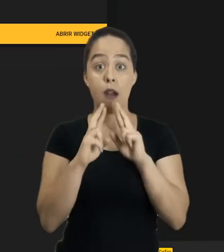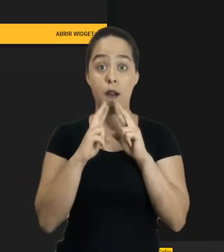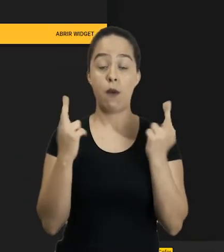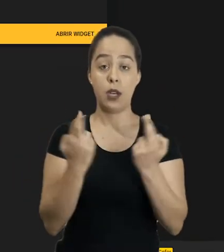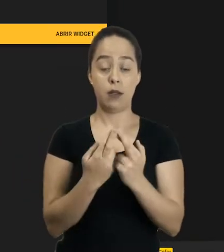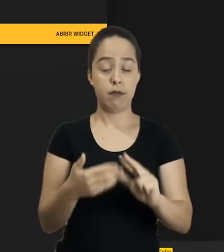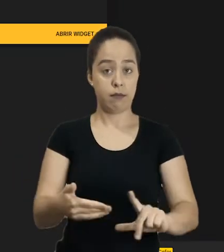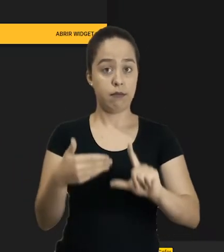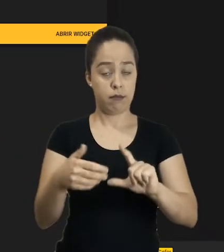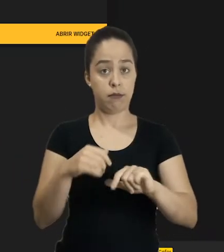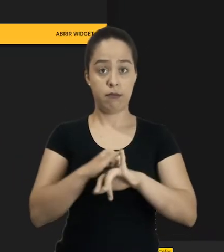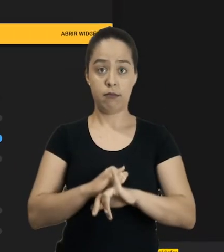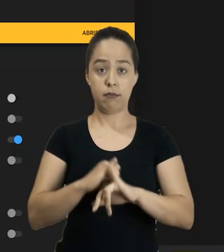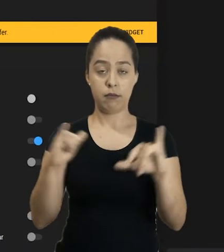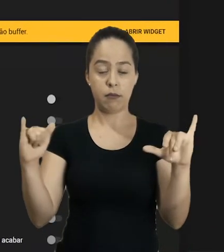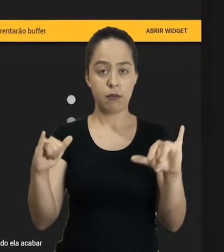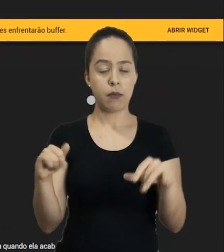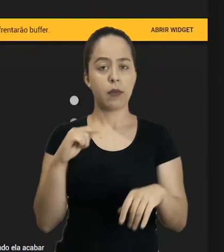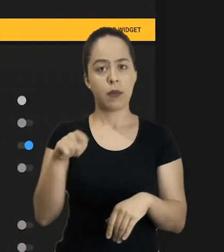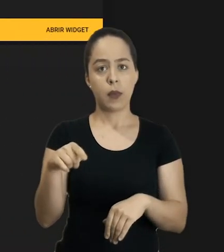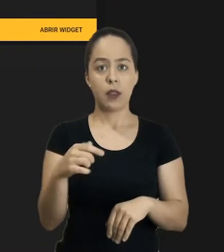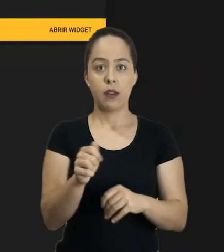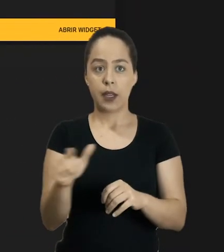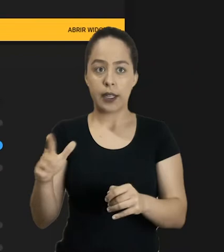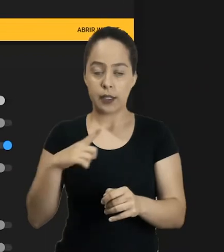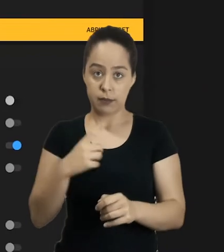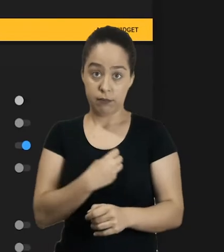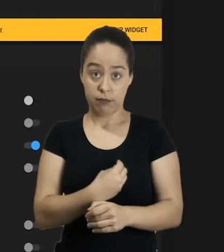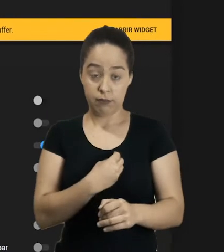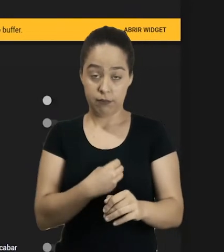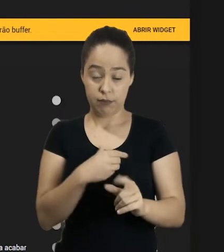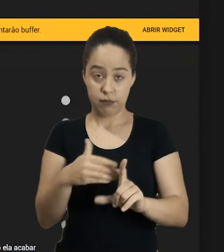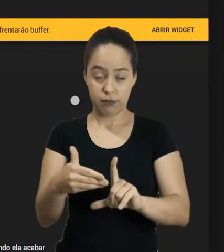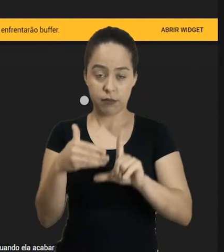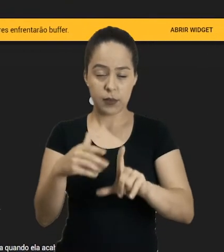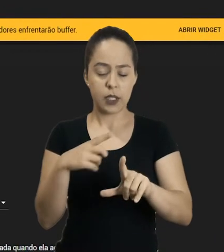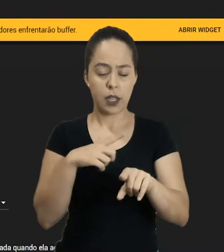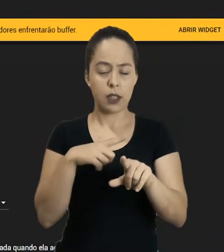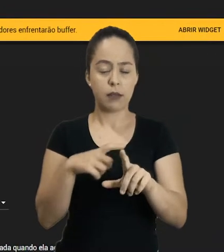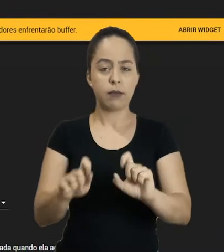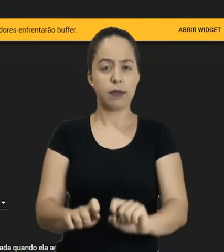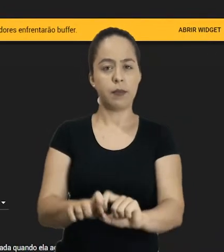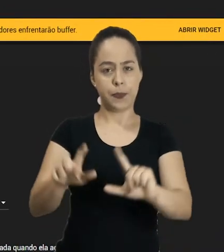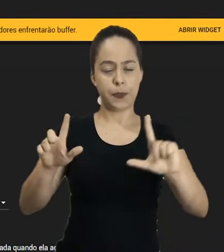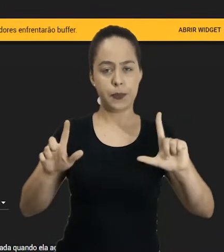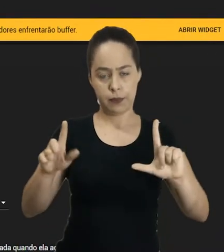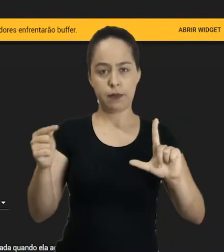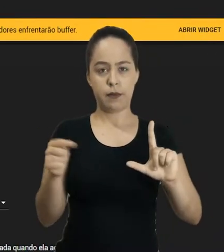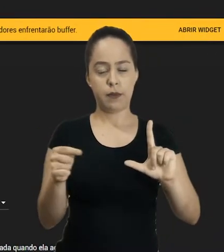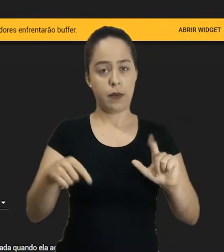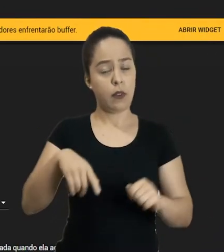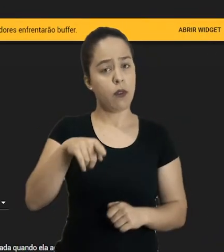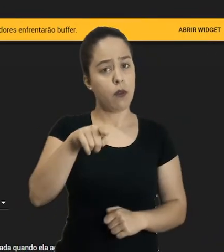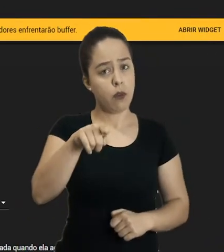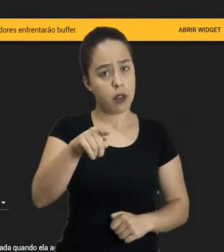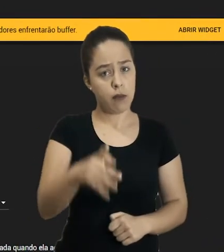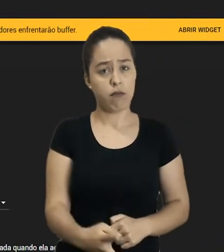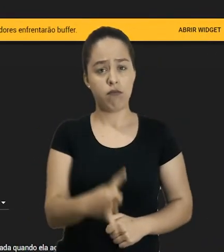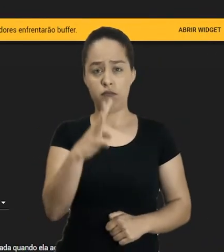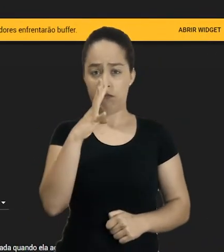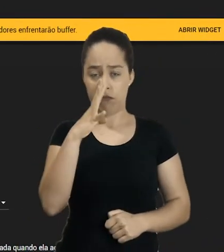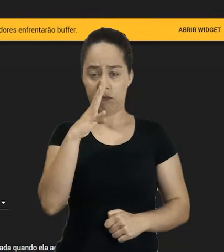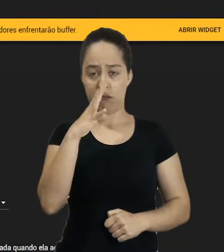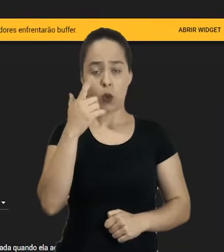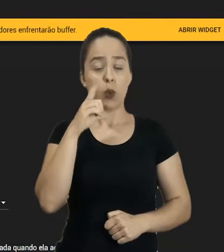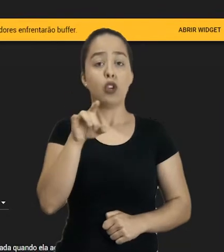sua reunião vai ser transmitida. Enquanto está aqui, sem clicar aqui, ela só fica nessa janela aqui e